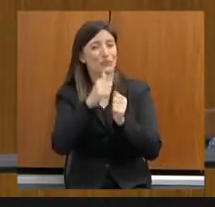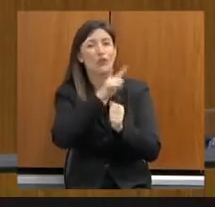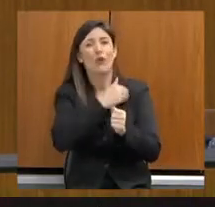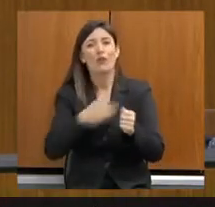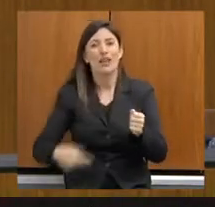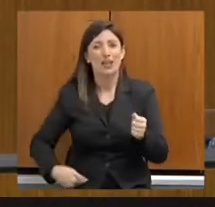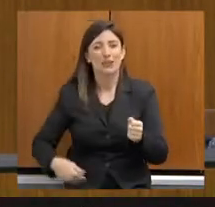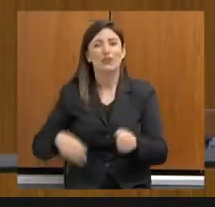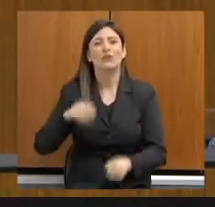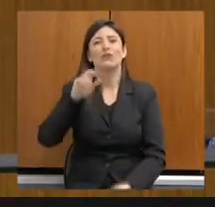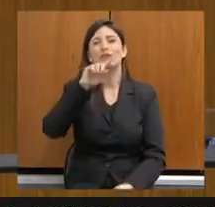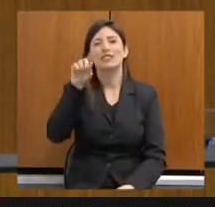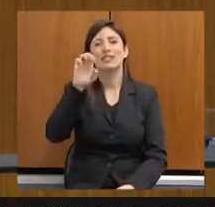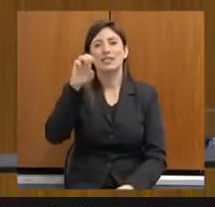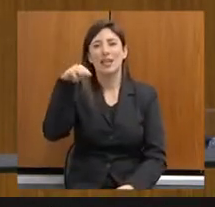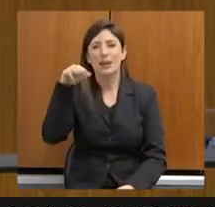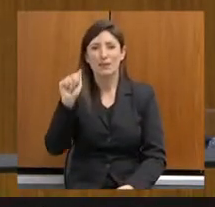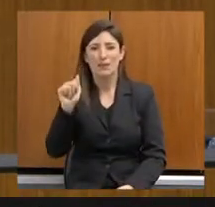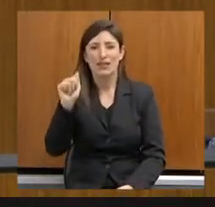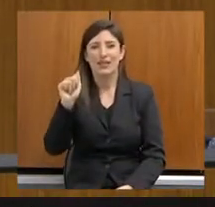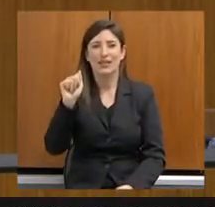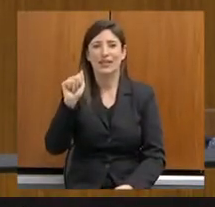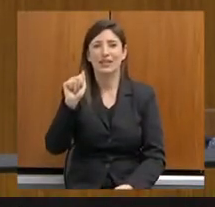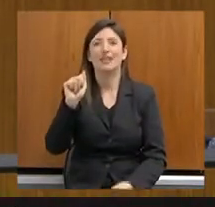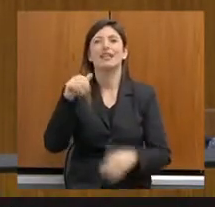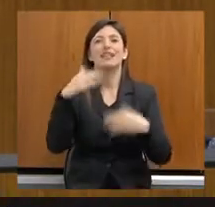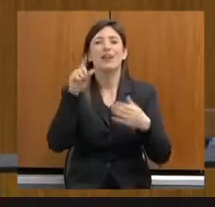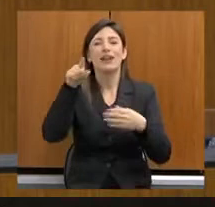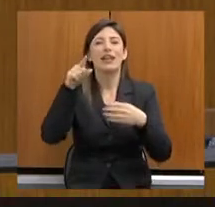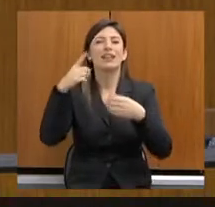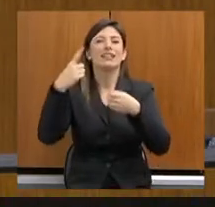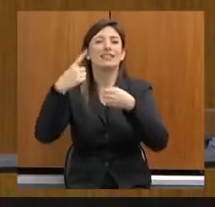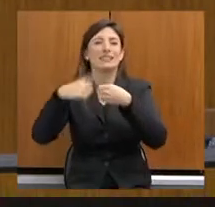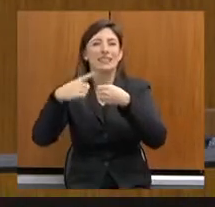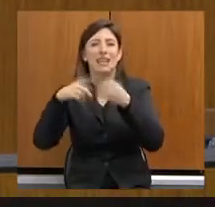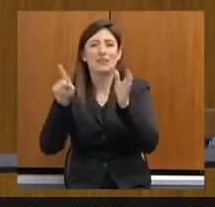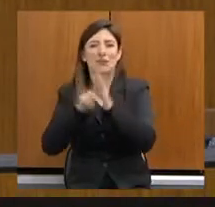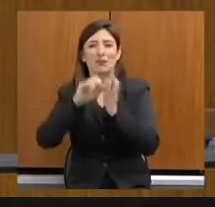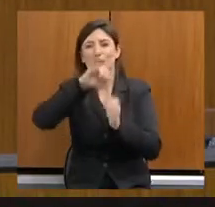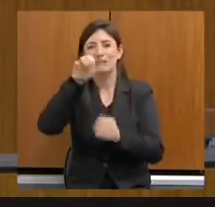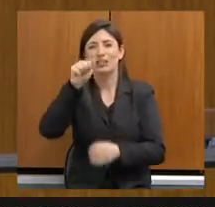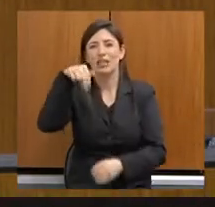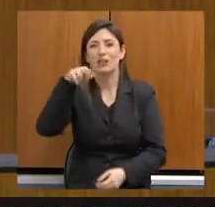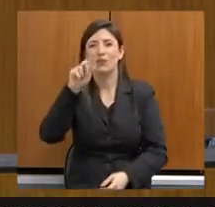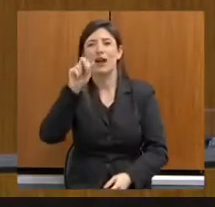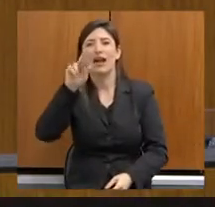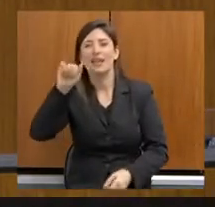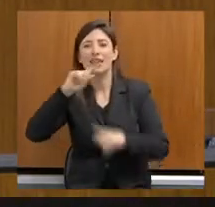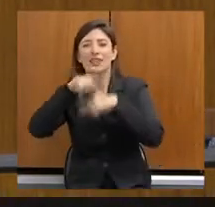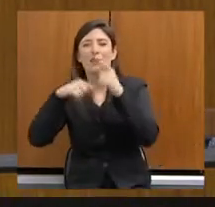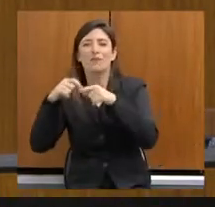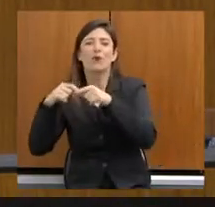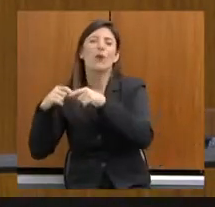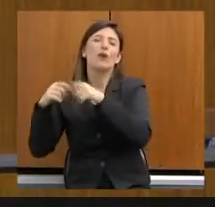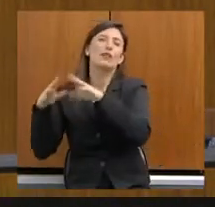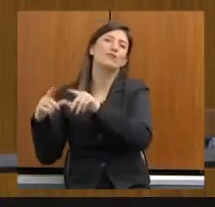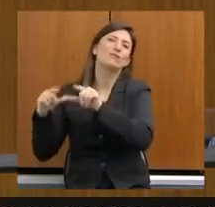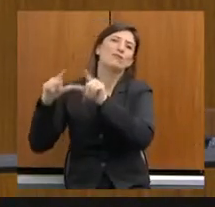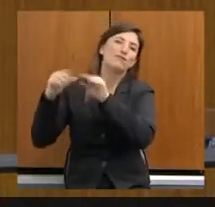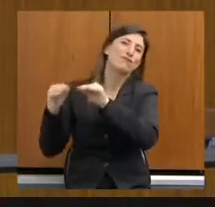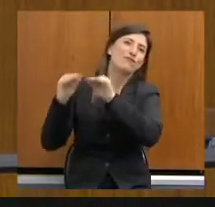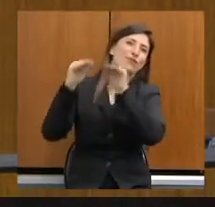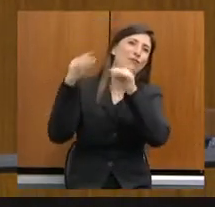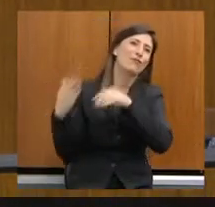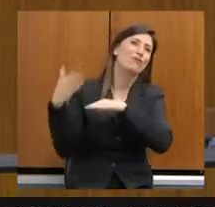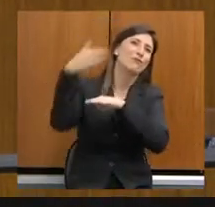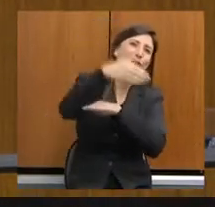lá no sertão na cidade de barraqueira de Januária e de lá seguimos para Pedras de Maria da Cruz São Francisco